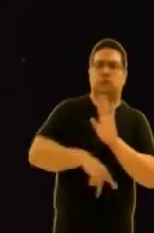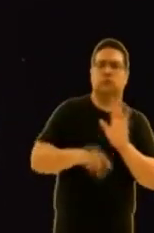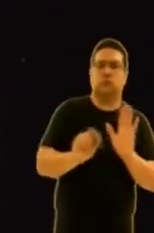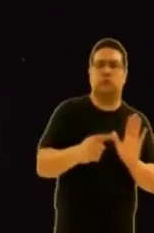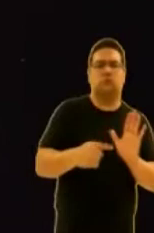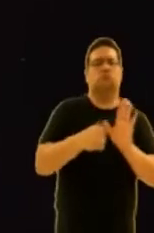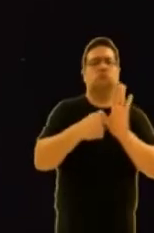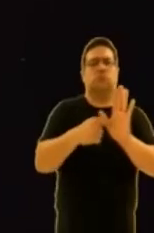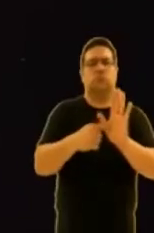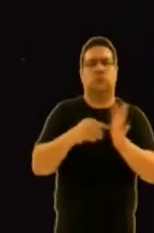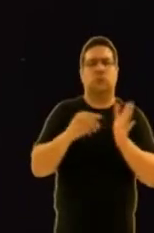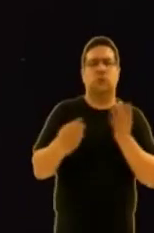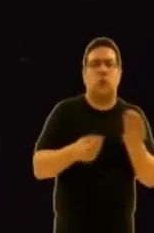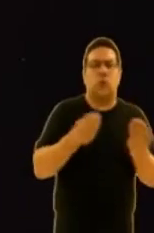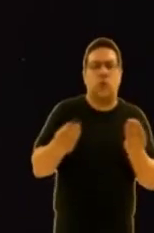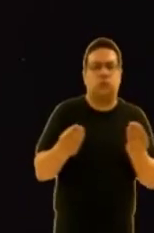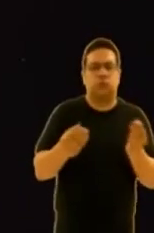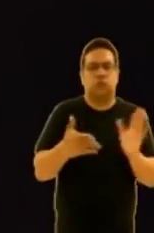absolutamente